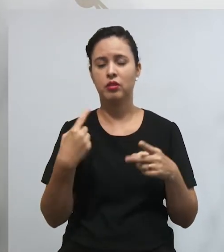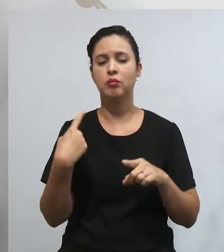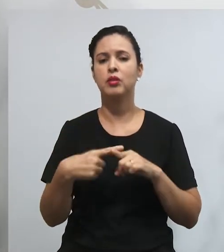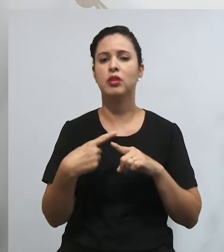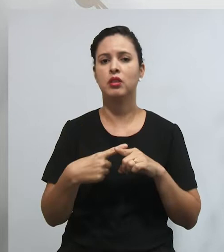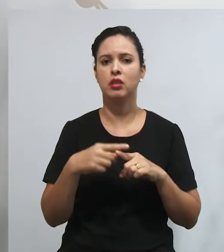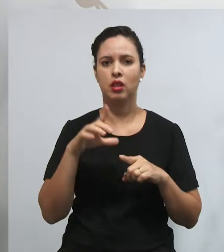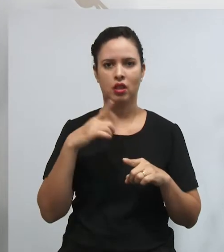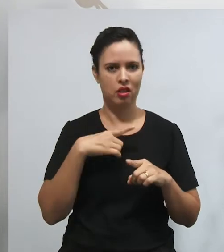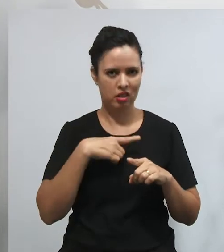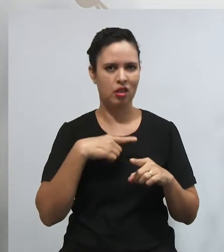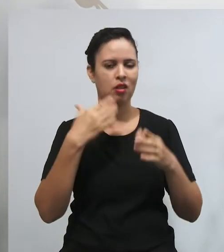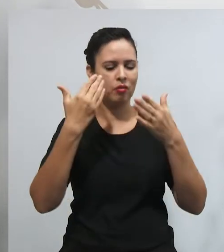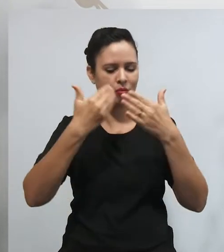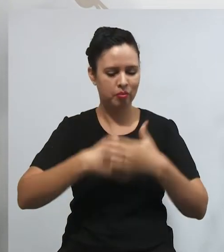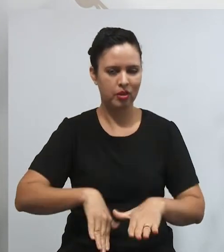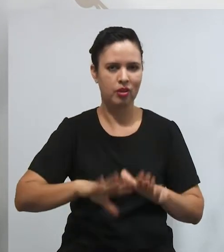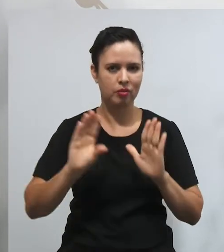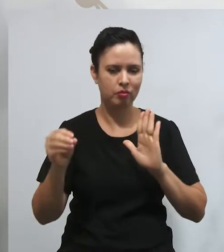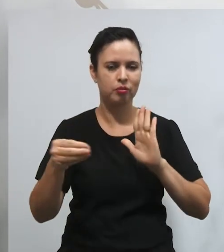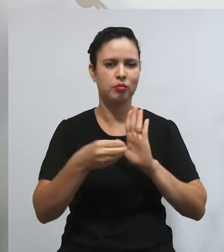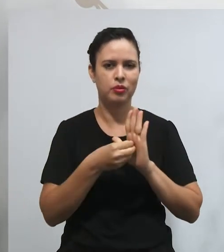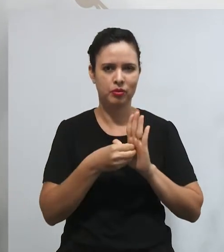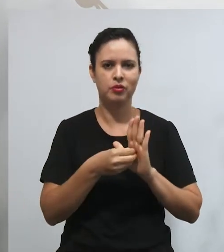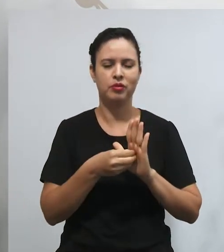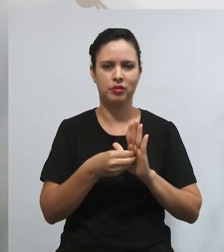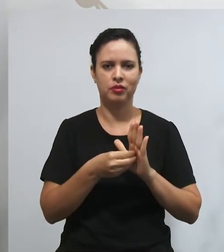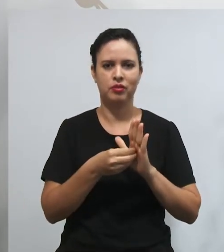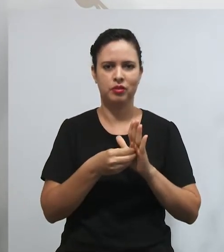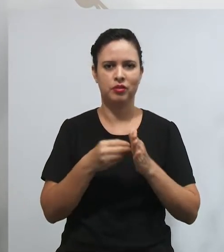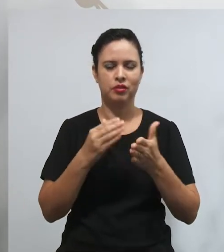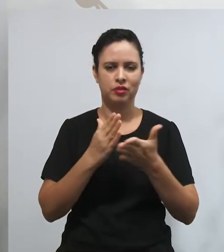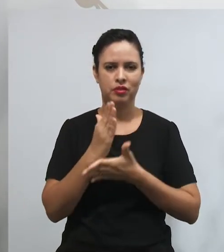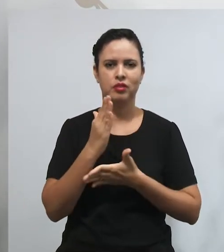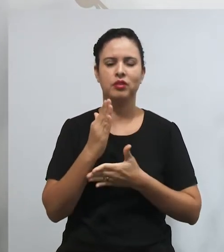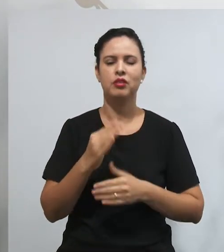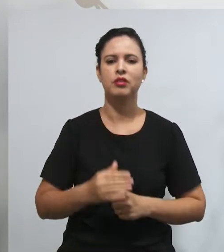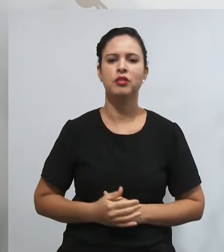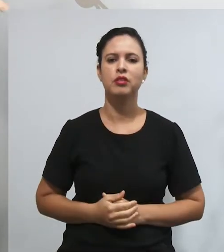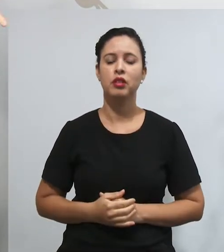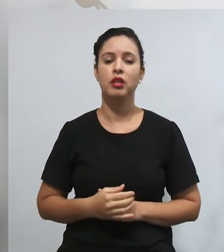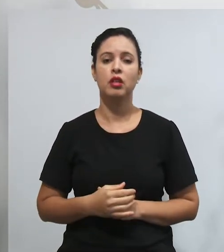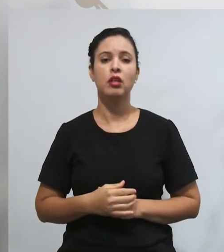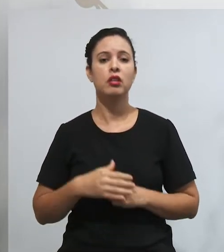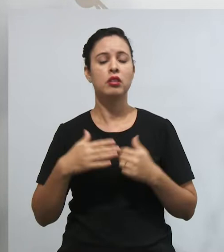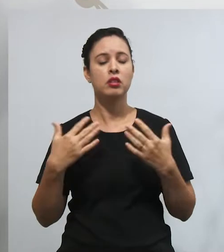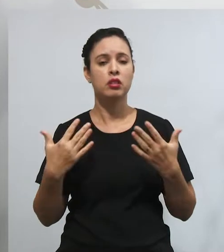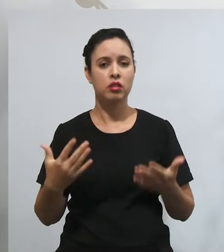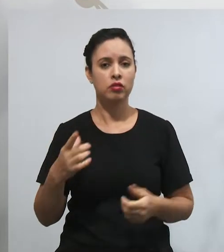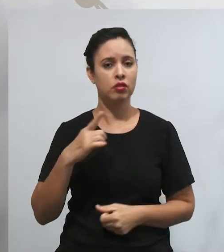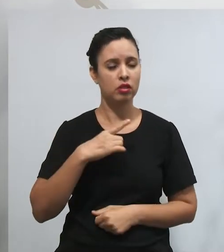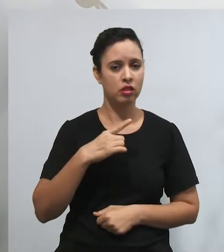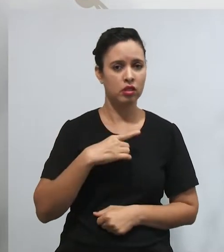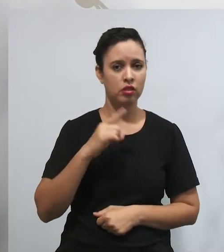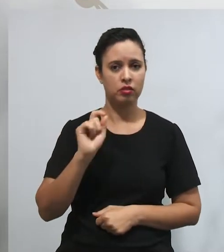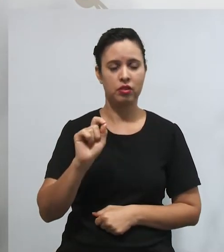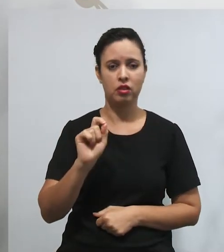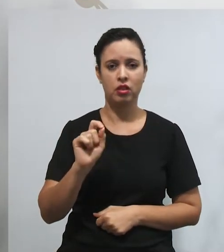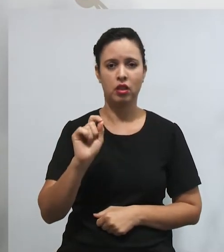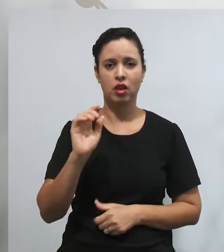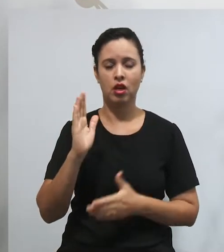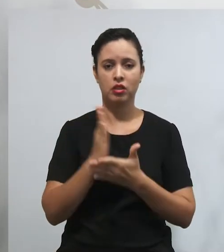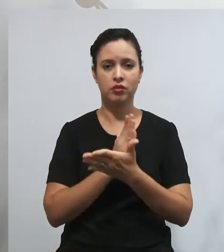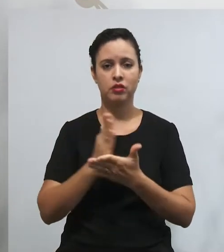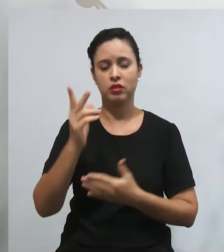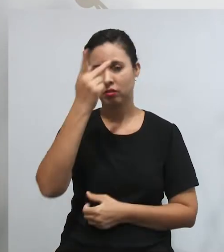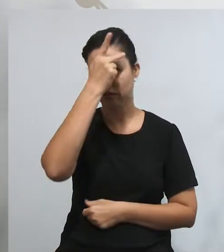provas de concurso também, por ser uma definição assim, que é bastante conhecida de falar memória principal, memória secundária, mas muitas pessoas